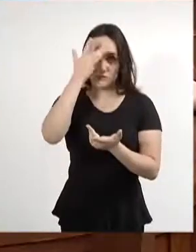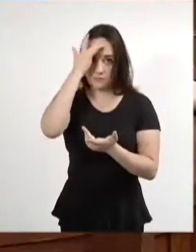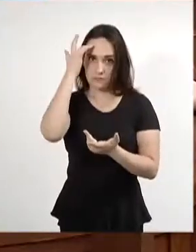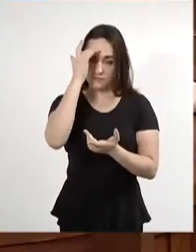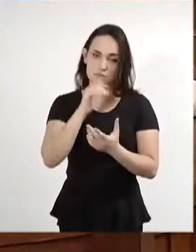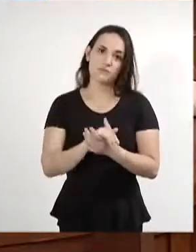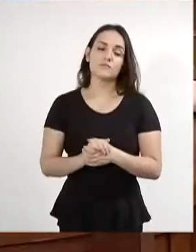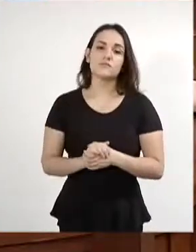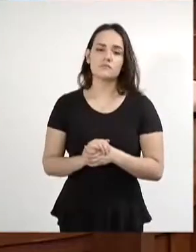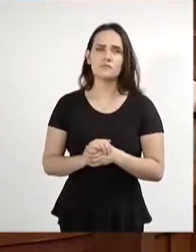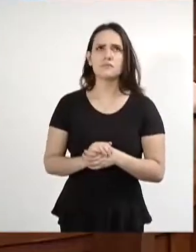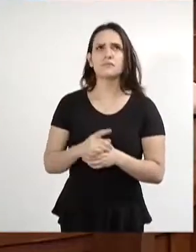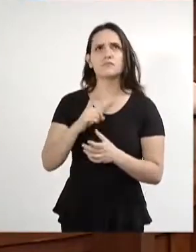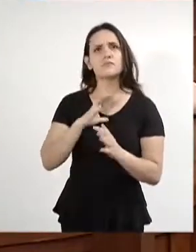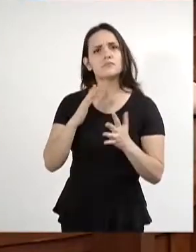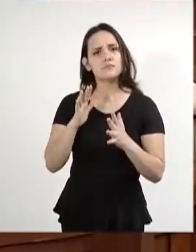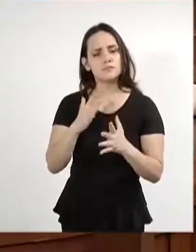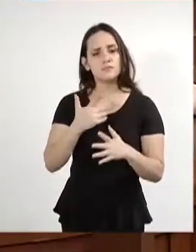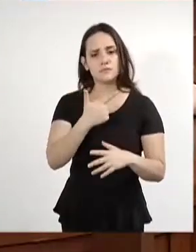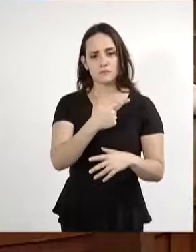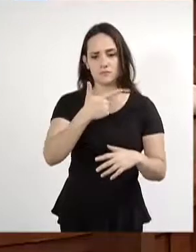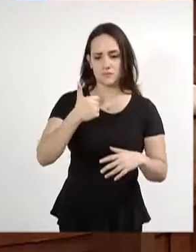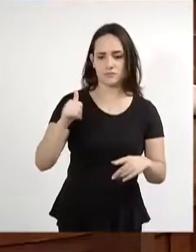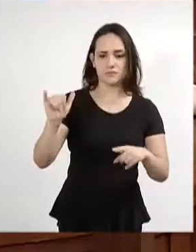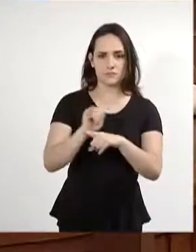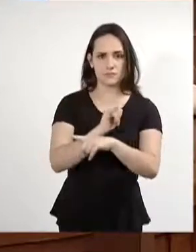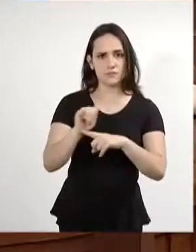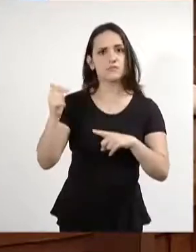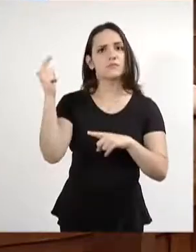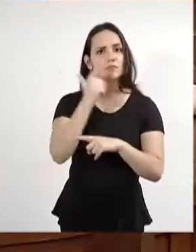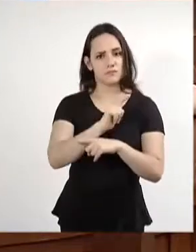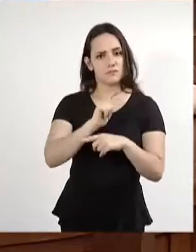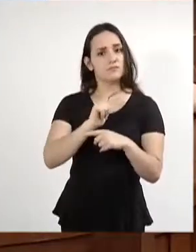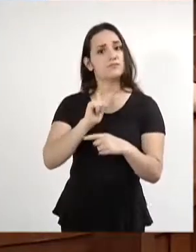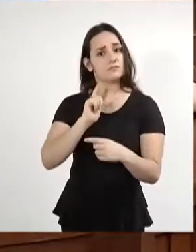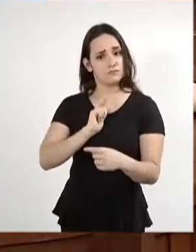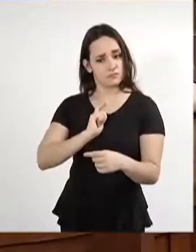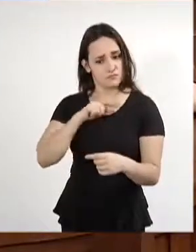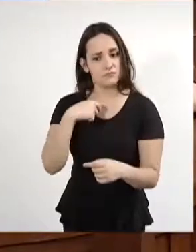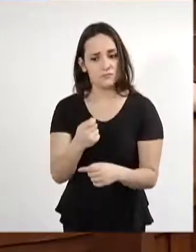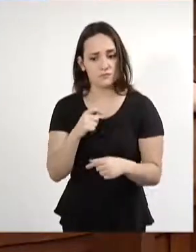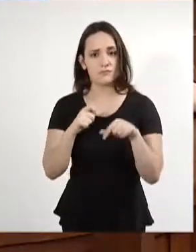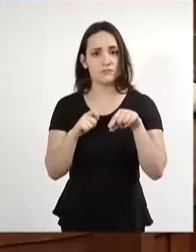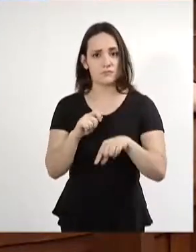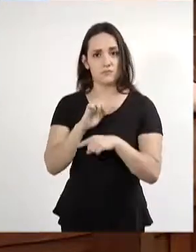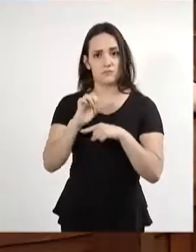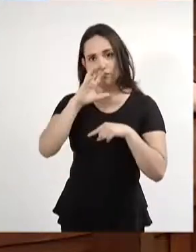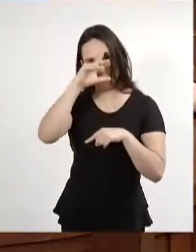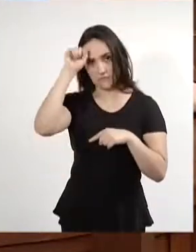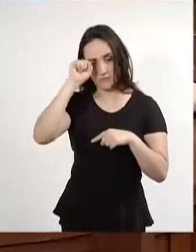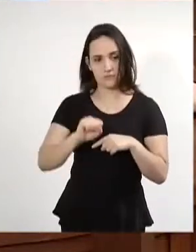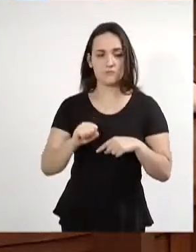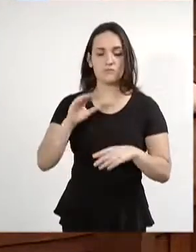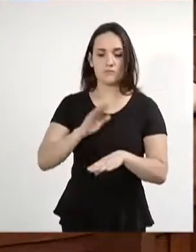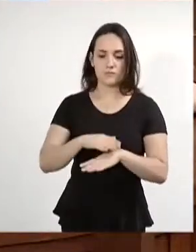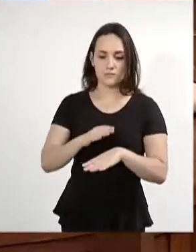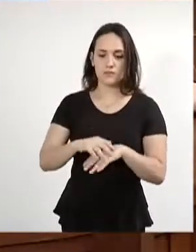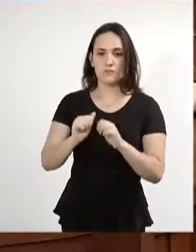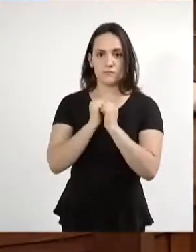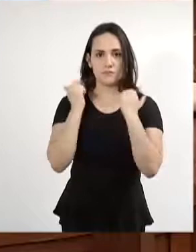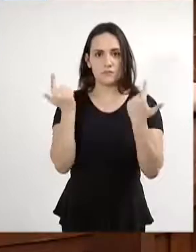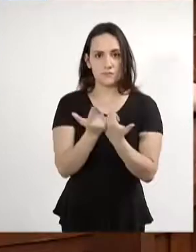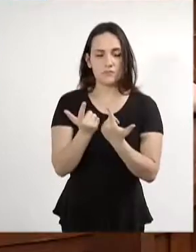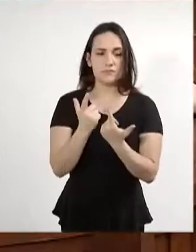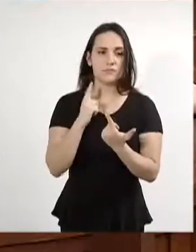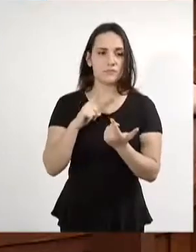fizemos mais de 21 ações aqui em Campo Grande, na Assembleia Legislativa e